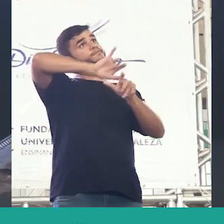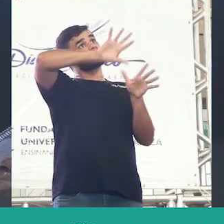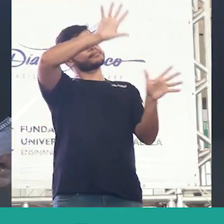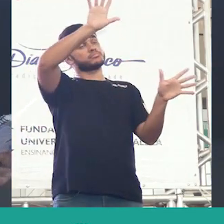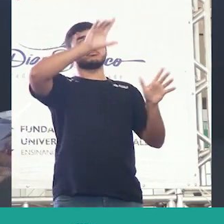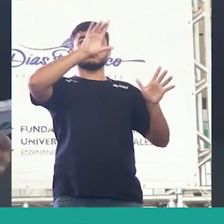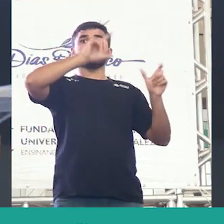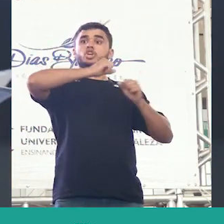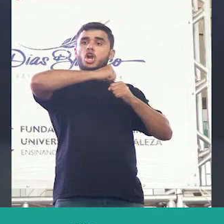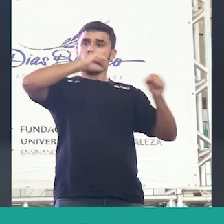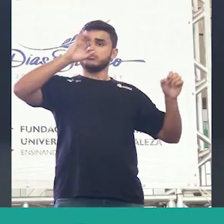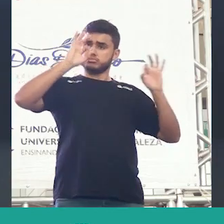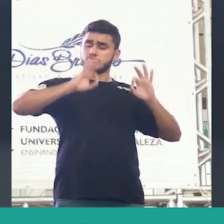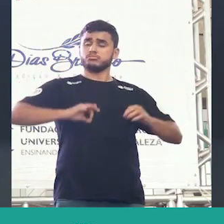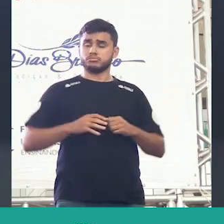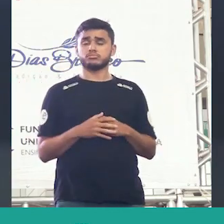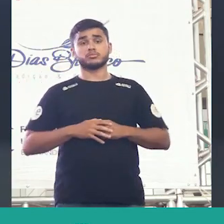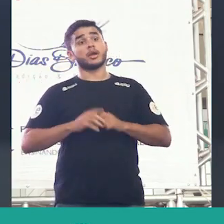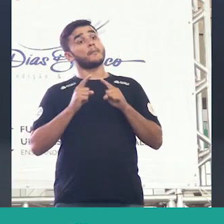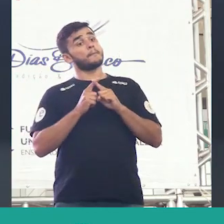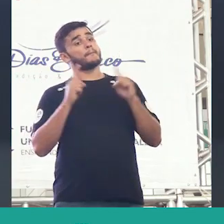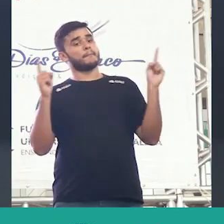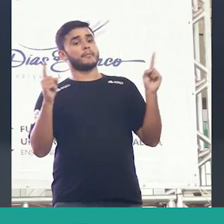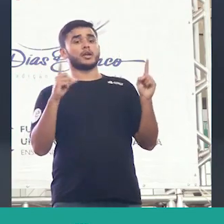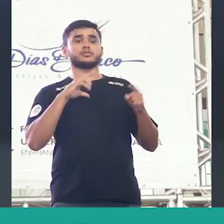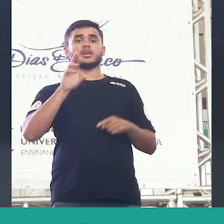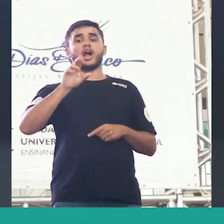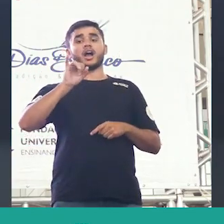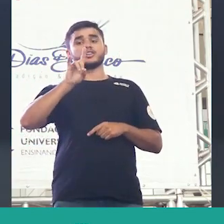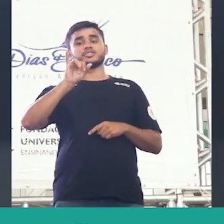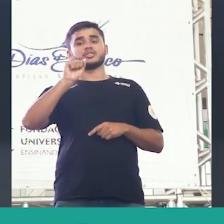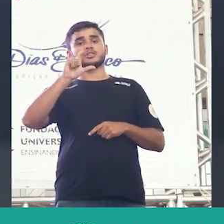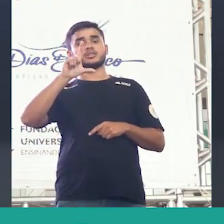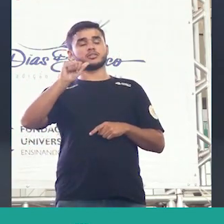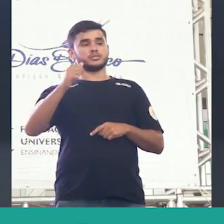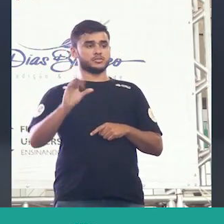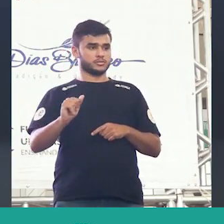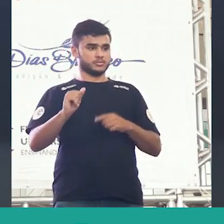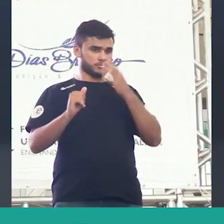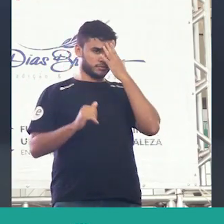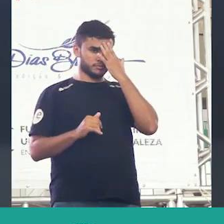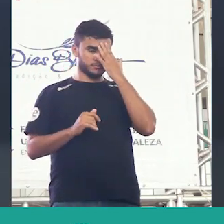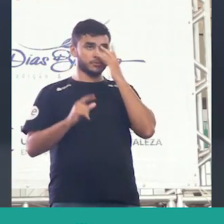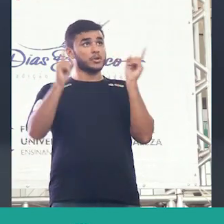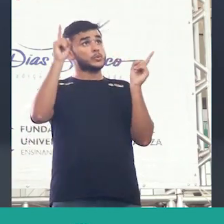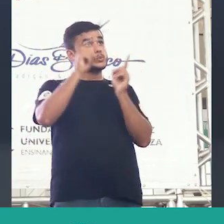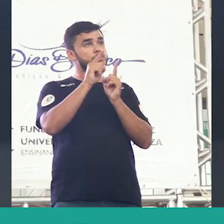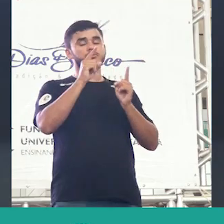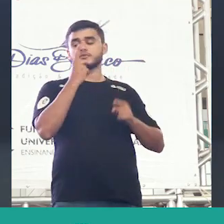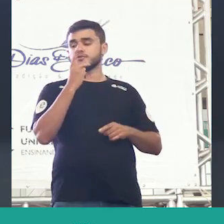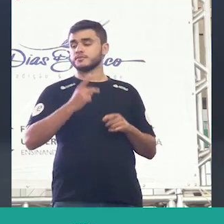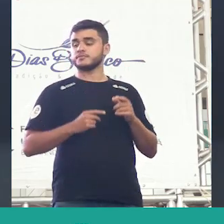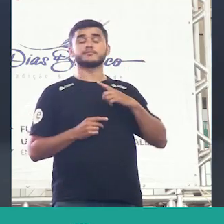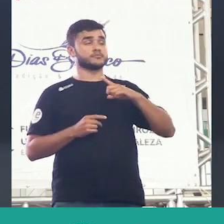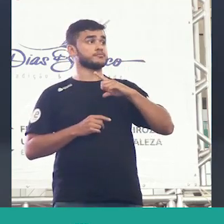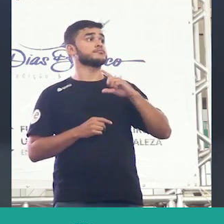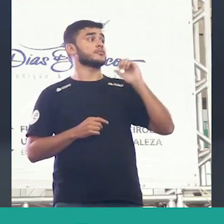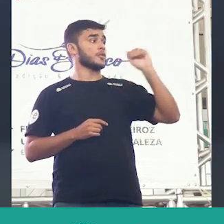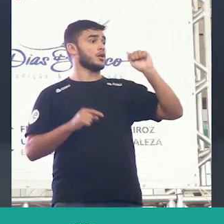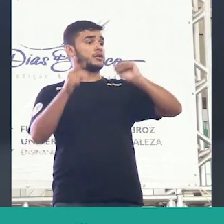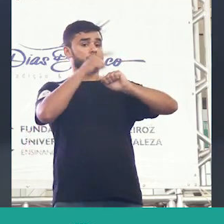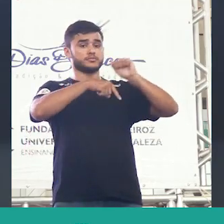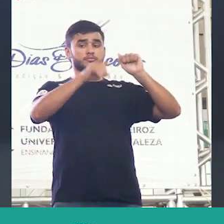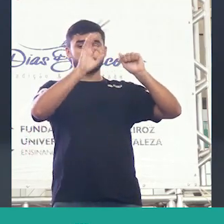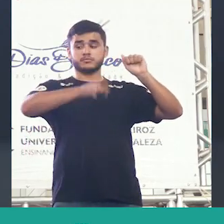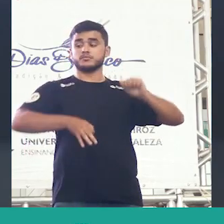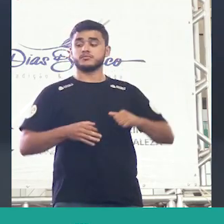espalha. Iluminaria mais. Sim, porém com menor radiância. Pode marcar o item A. Pode